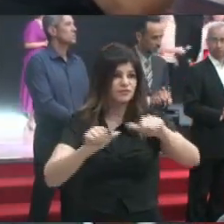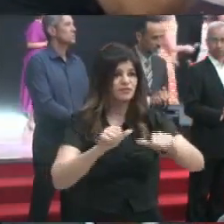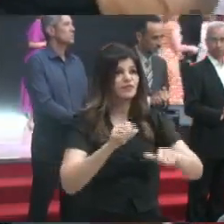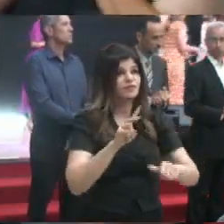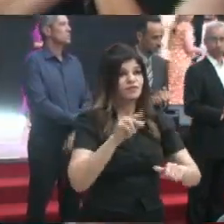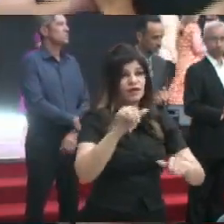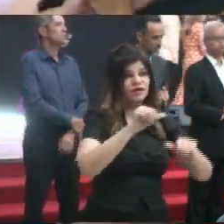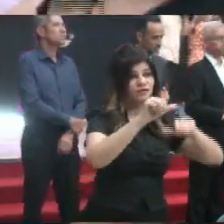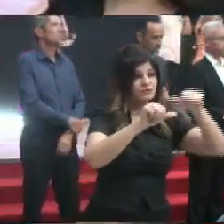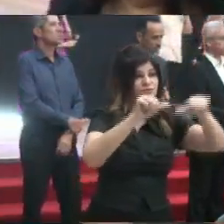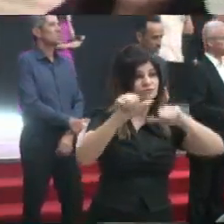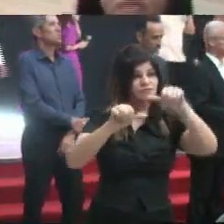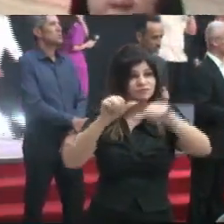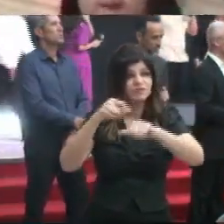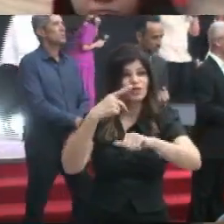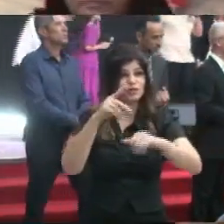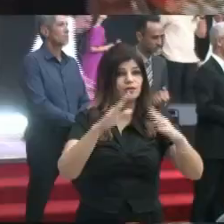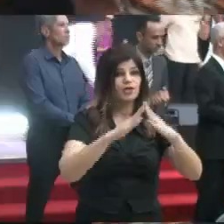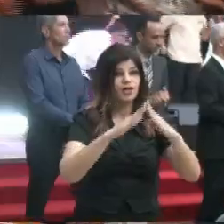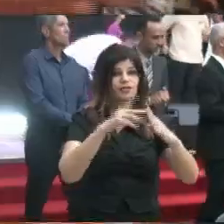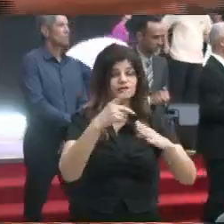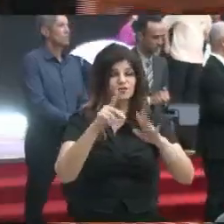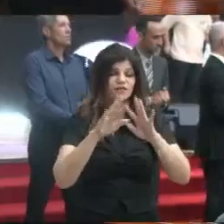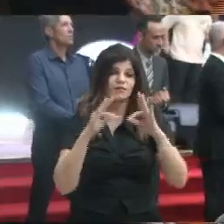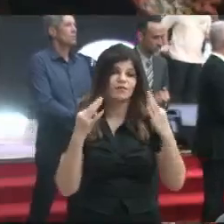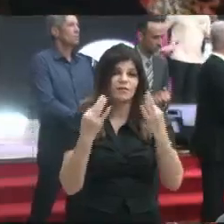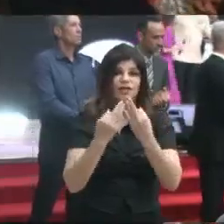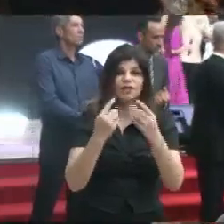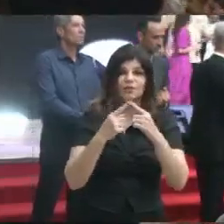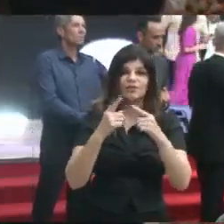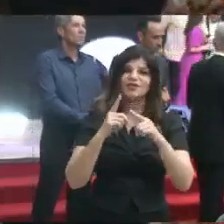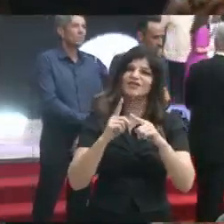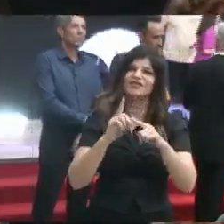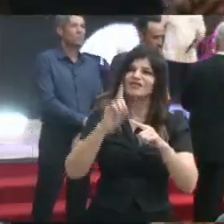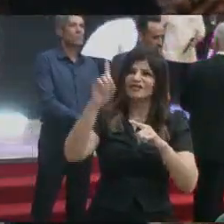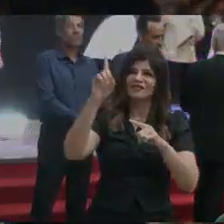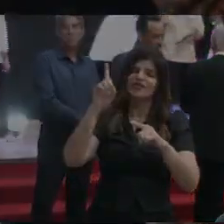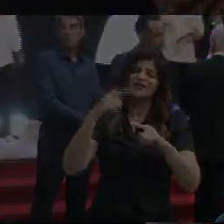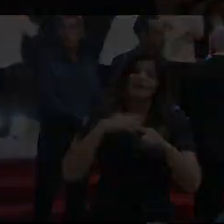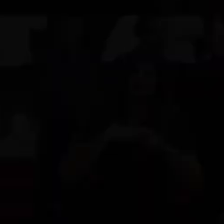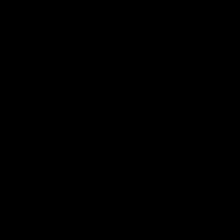história da sua casa, da sua família. Porque minha casa é um lugar de bênçãos.